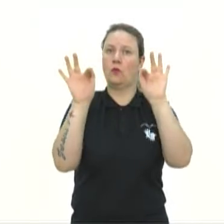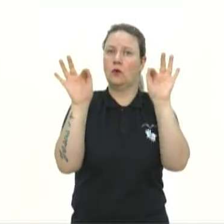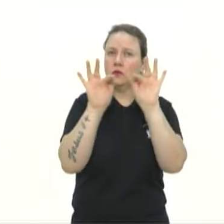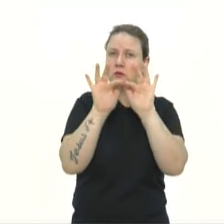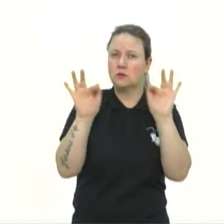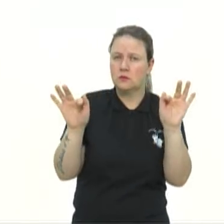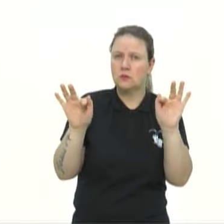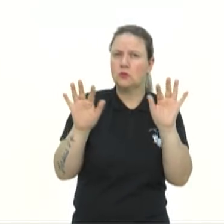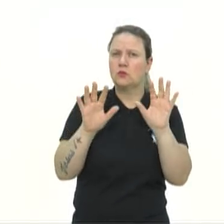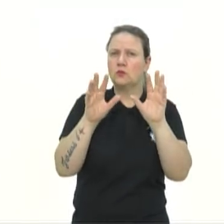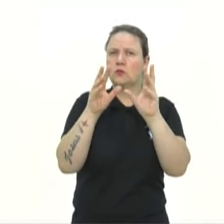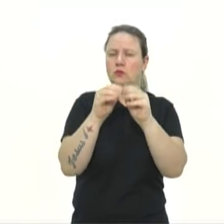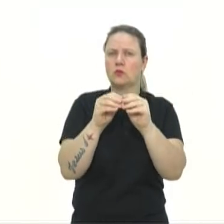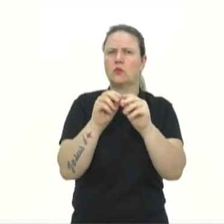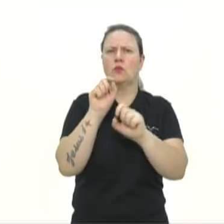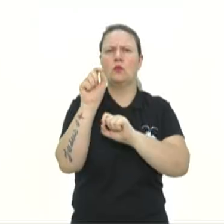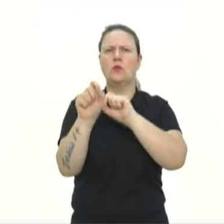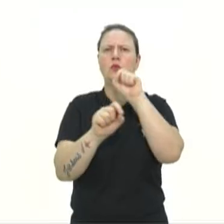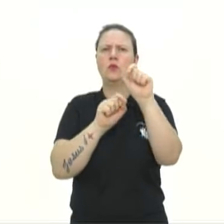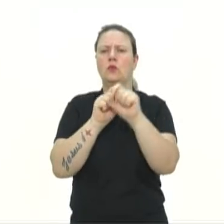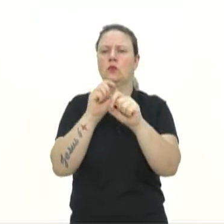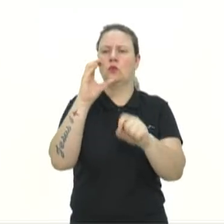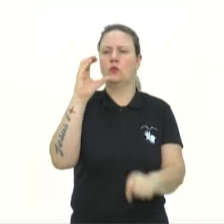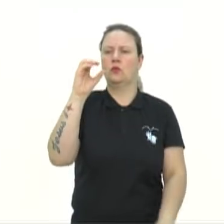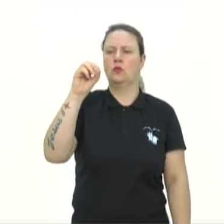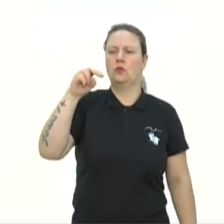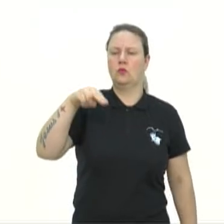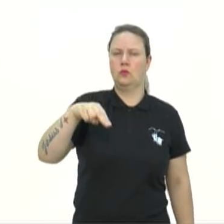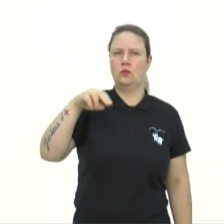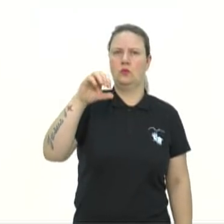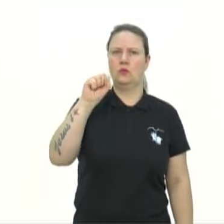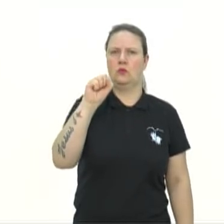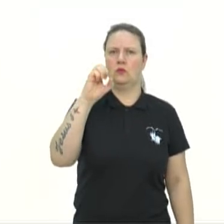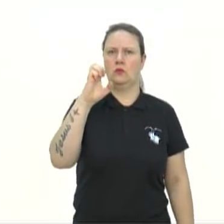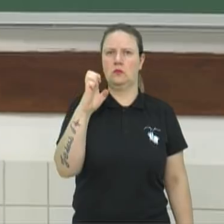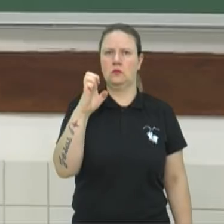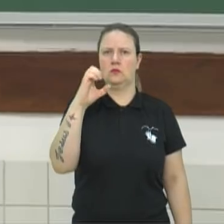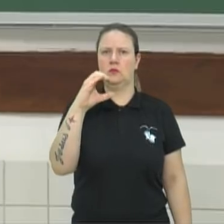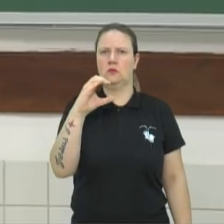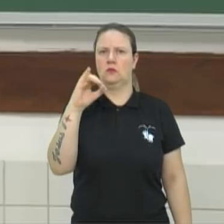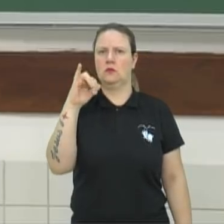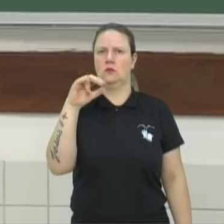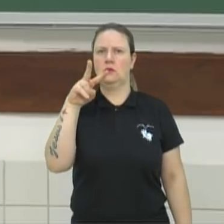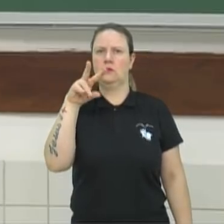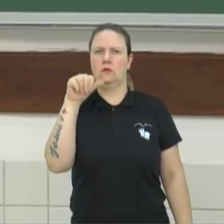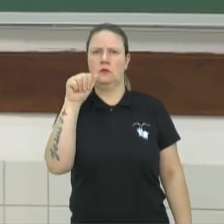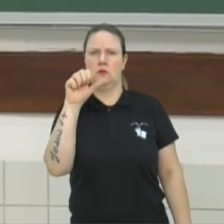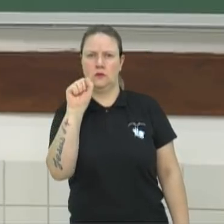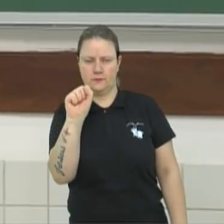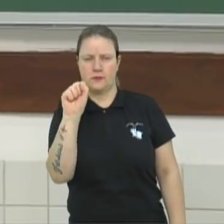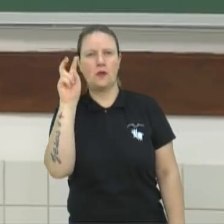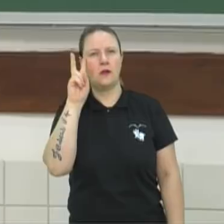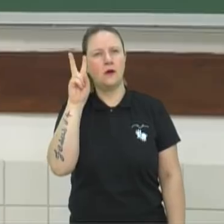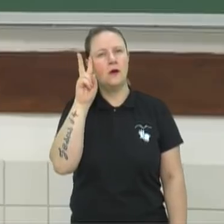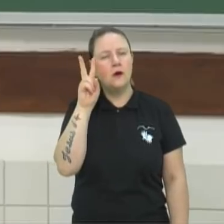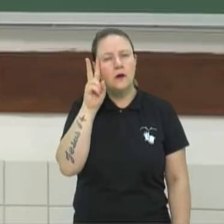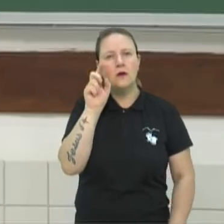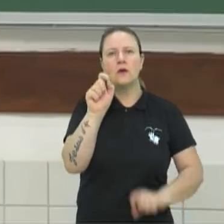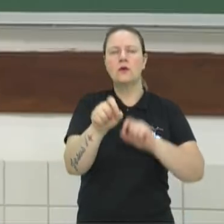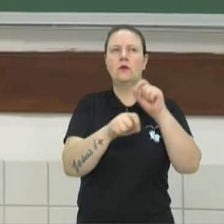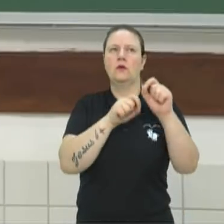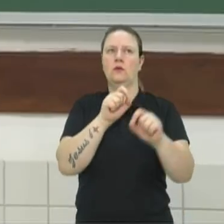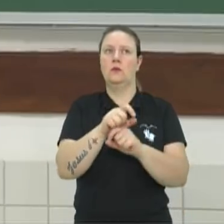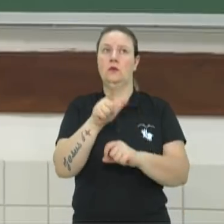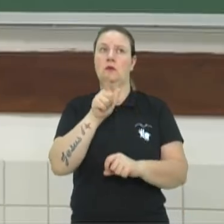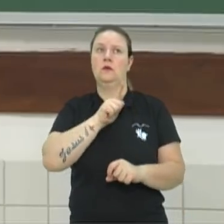adverbiais concessivas. Quais que eram as concessivas? Aquelas que apresentam uma concessão. Lembrem-se,